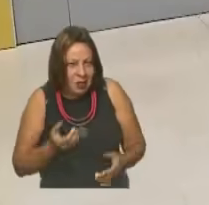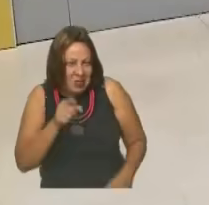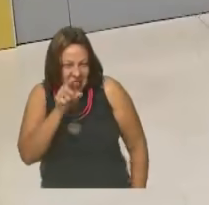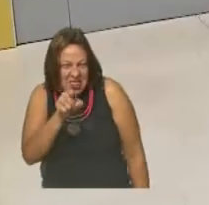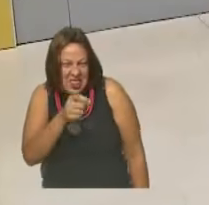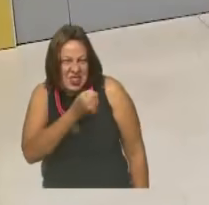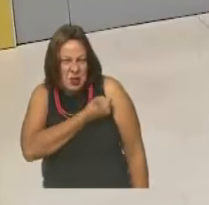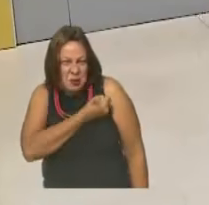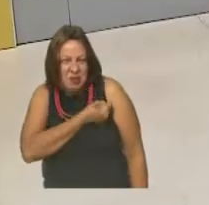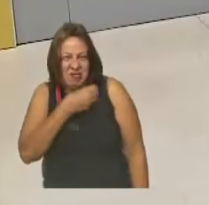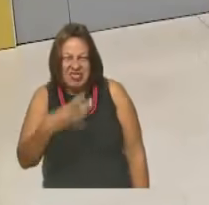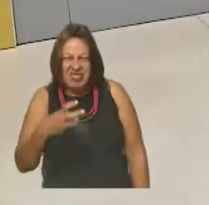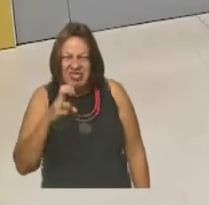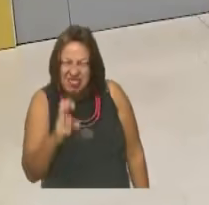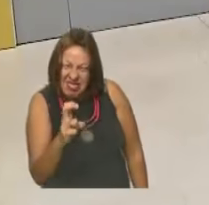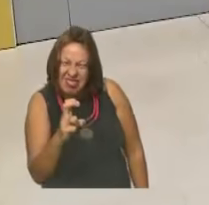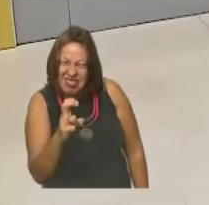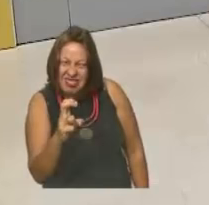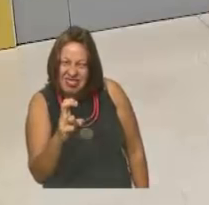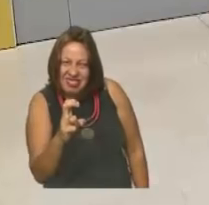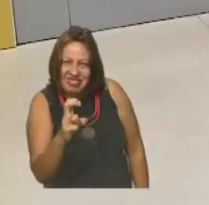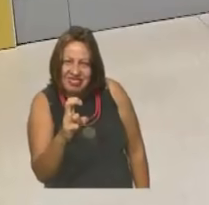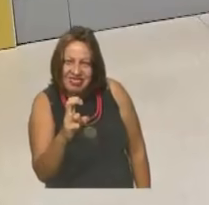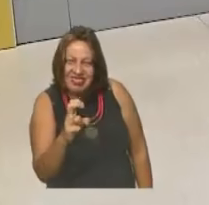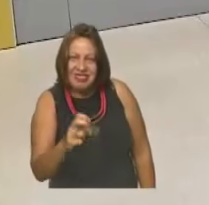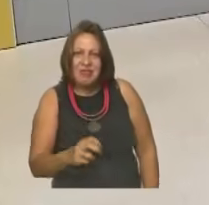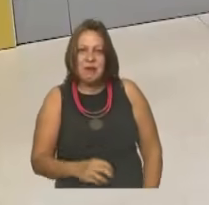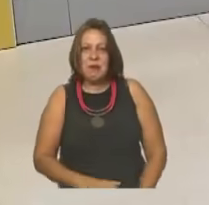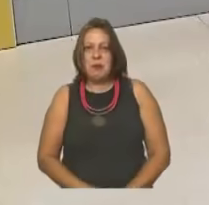você? 35, 35.